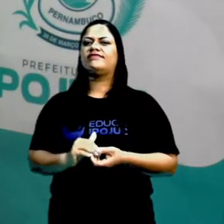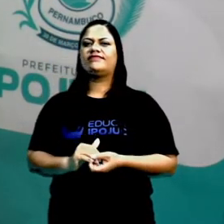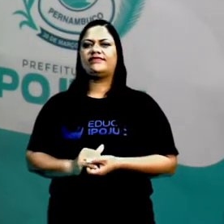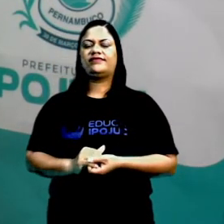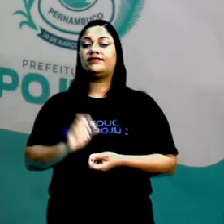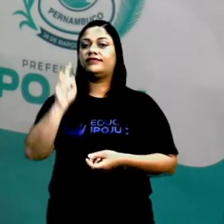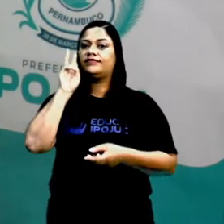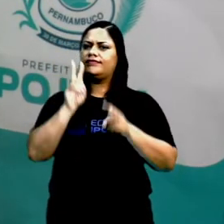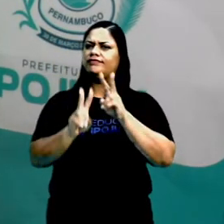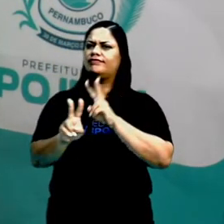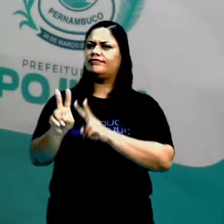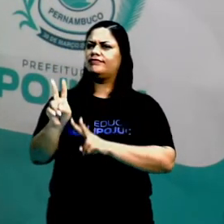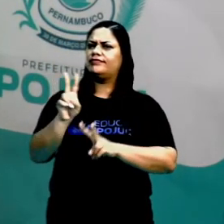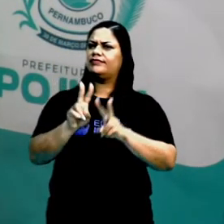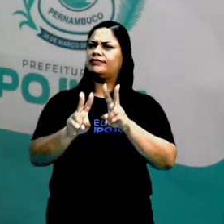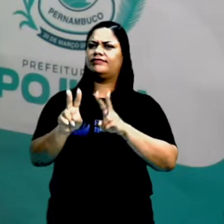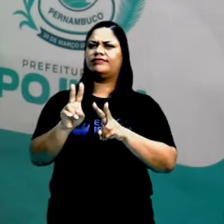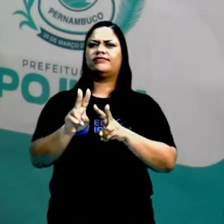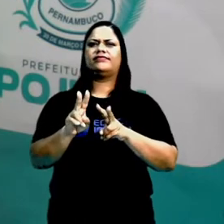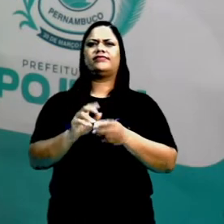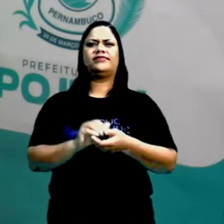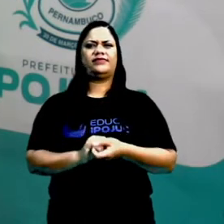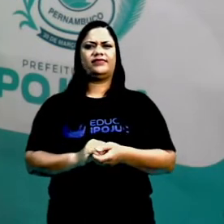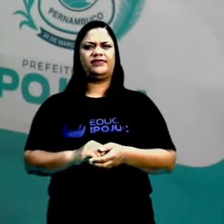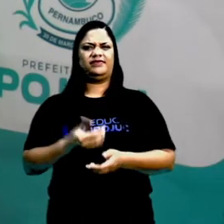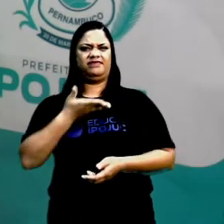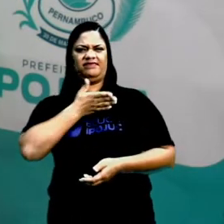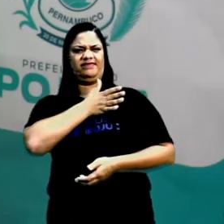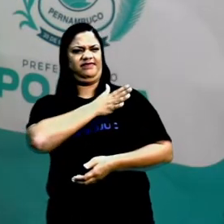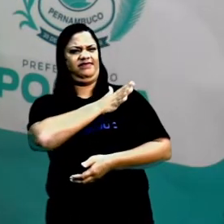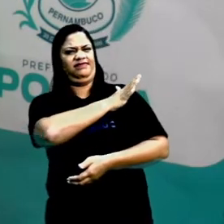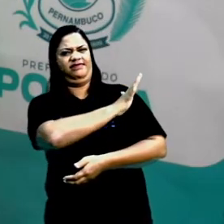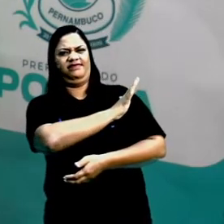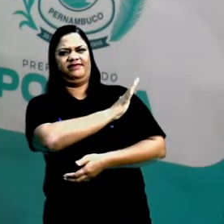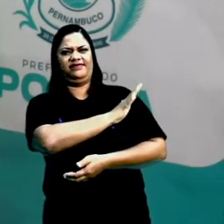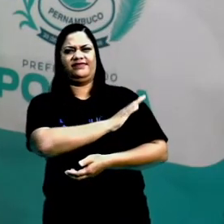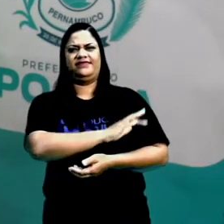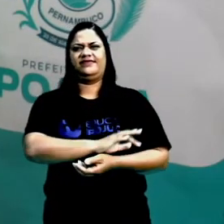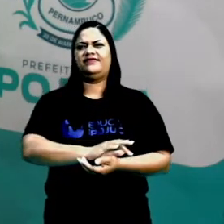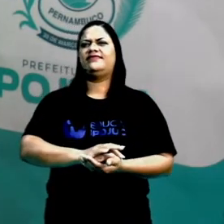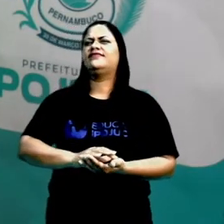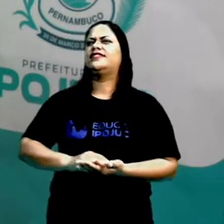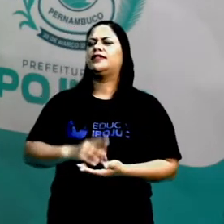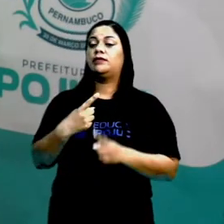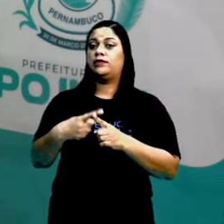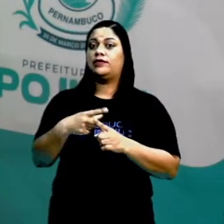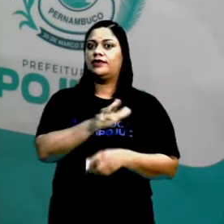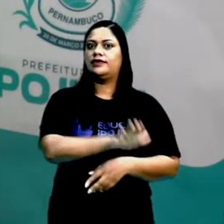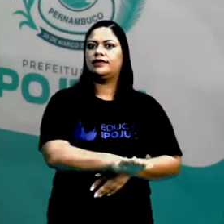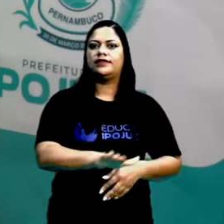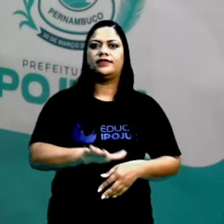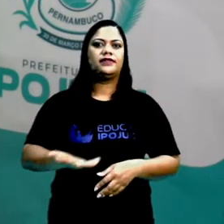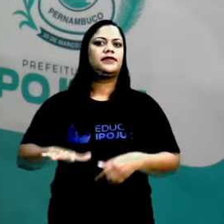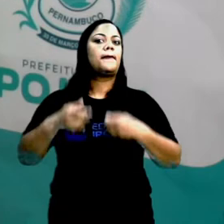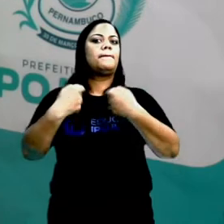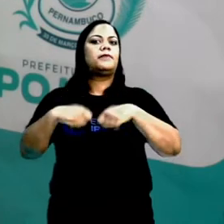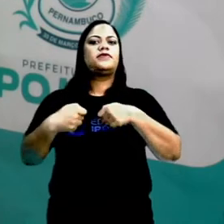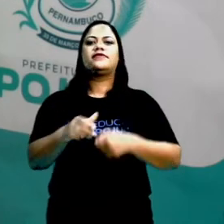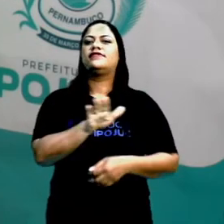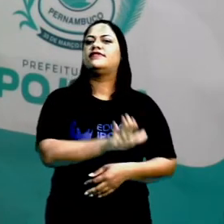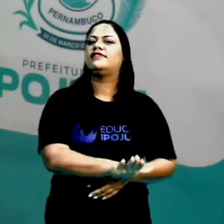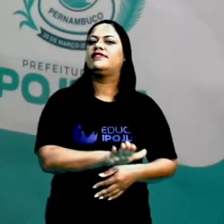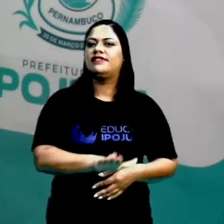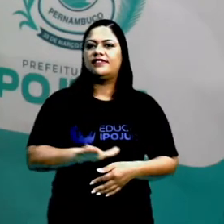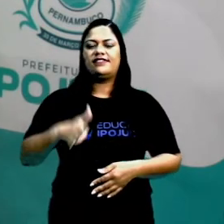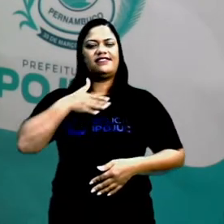na visão dela, é um pouco ridículo chamar crianças de pré-adolescente. Porque a criança, ela precisa ser criança